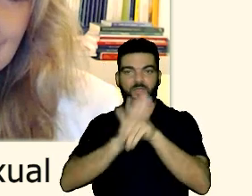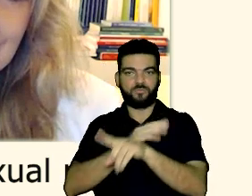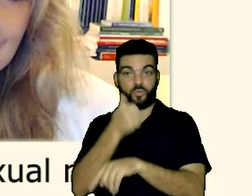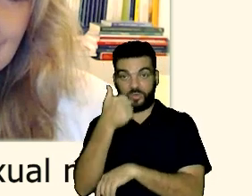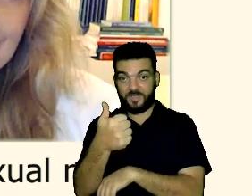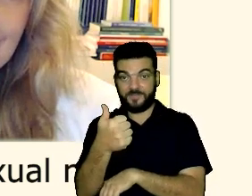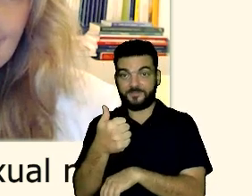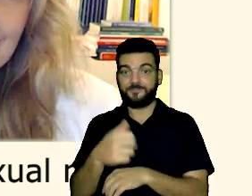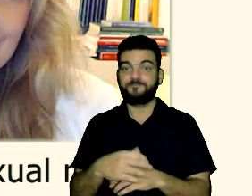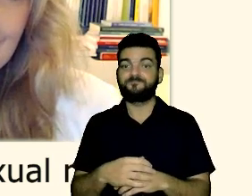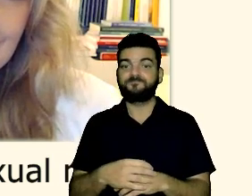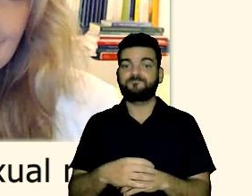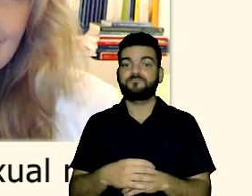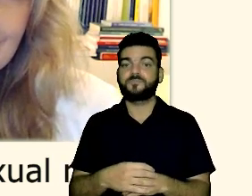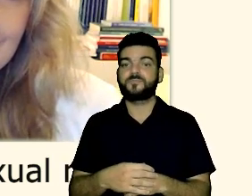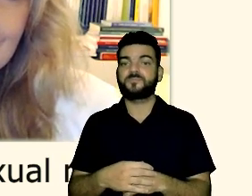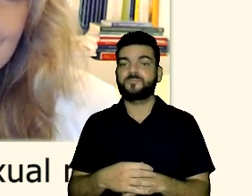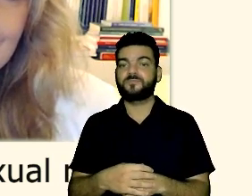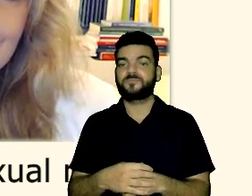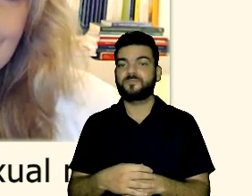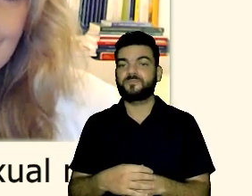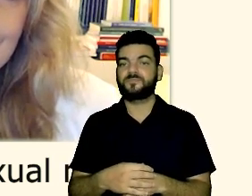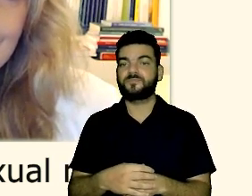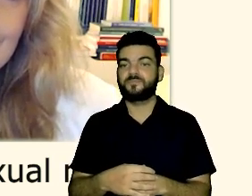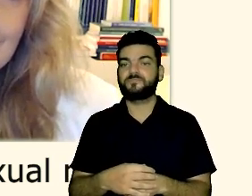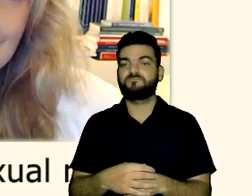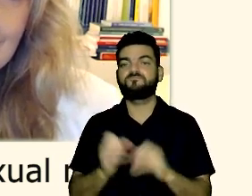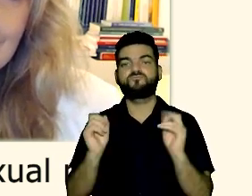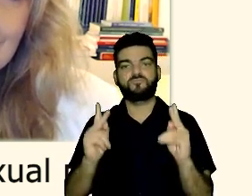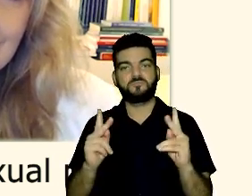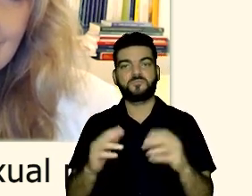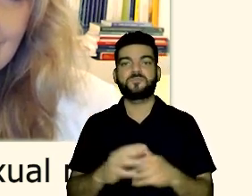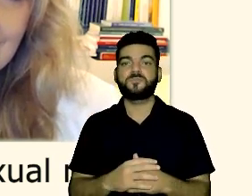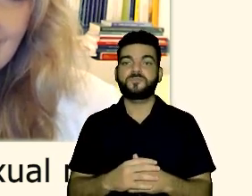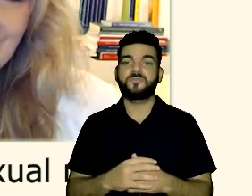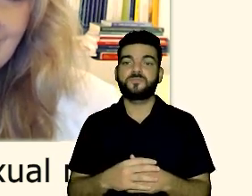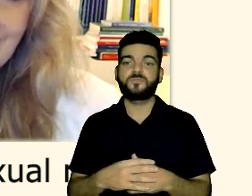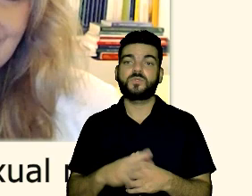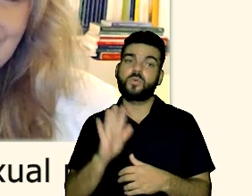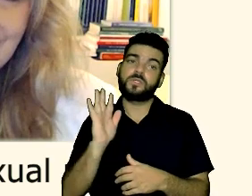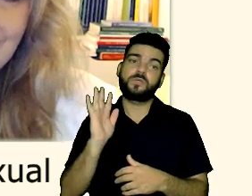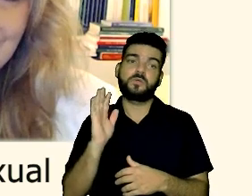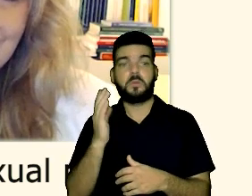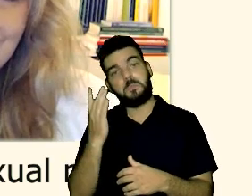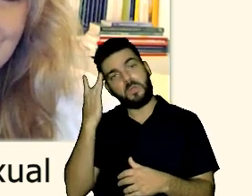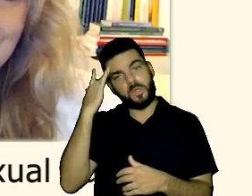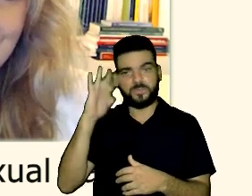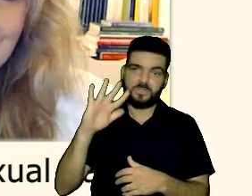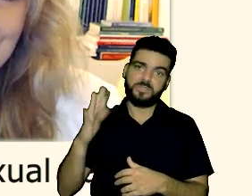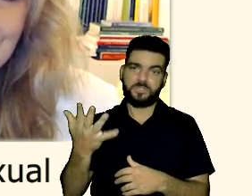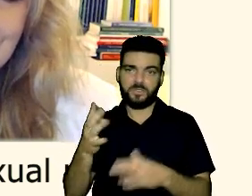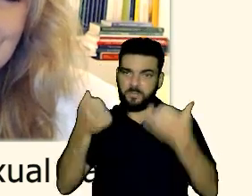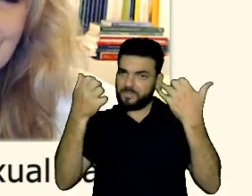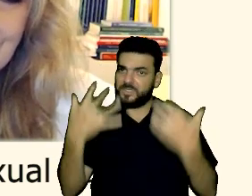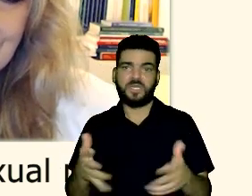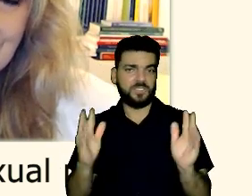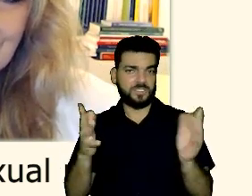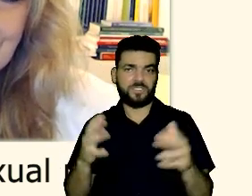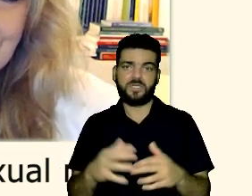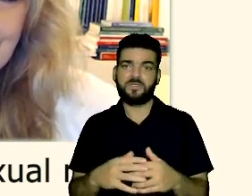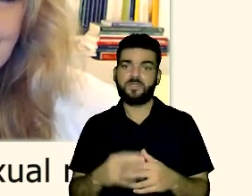exposições, nós passaremos aos palestrantes e também à debatedora, a doutora Mariana, tá bem? Tá certo. Então, eu acho